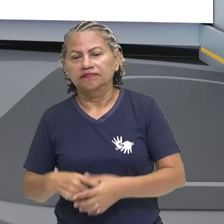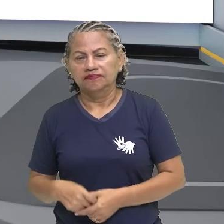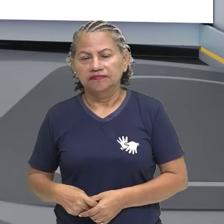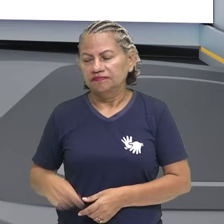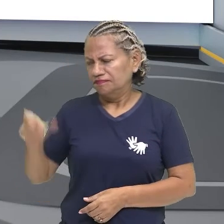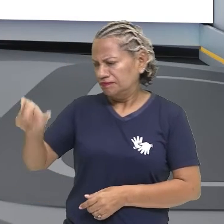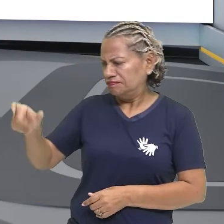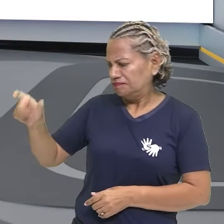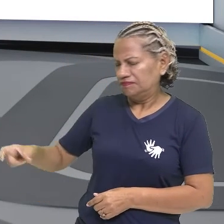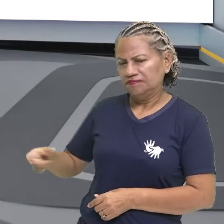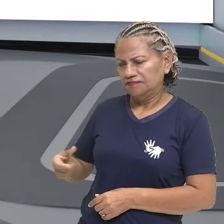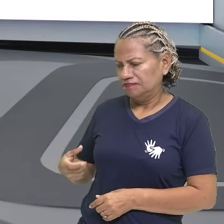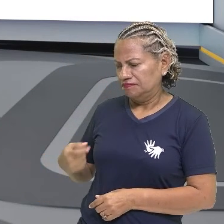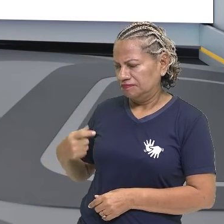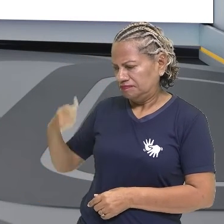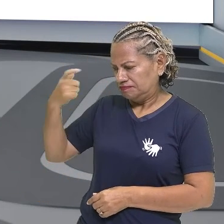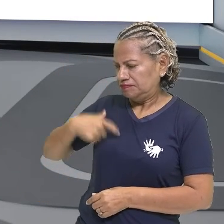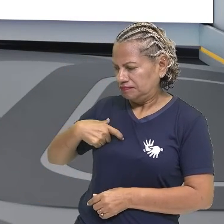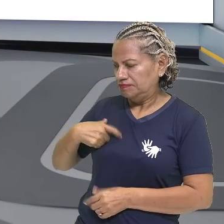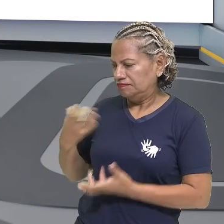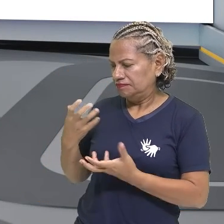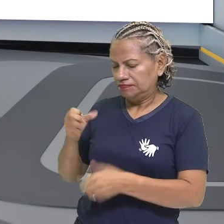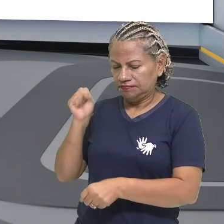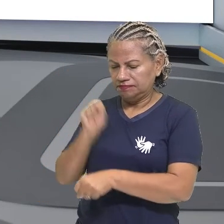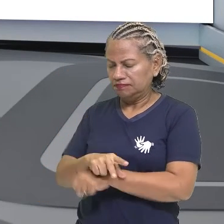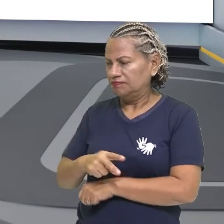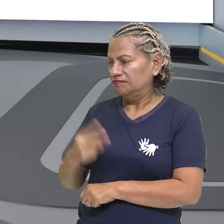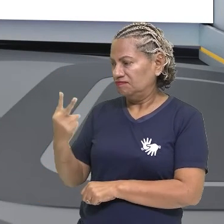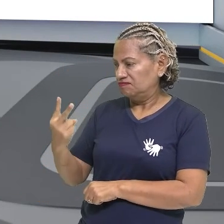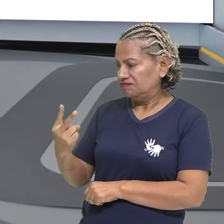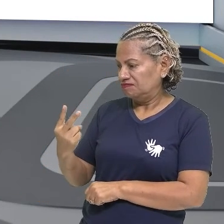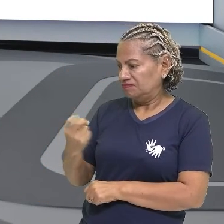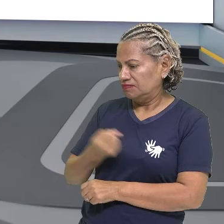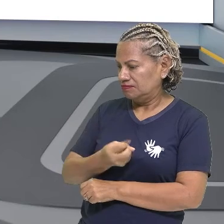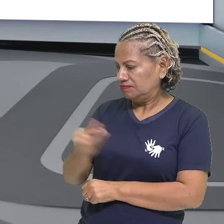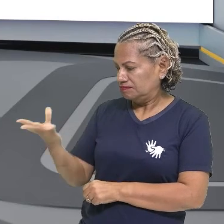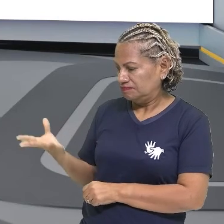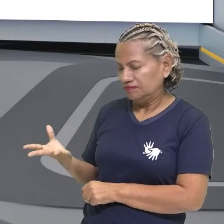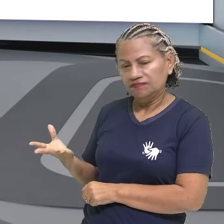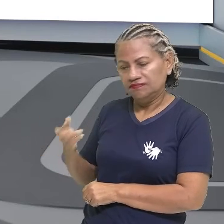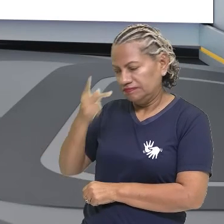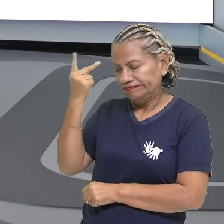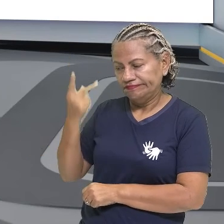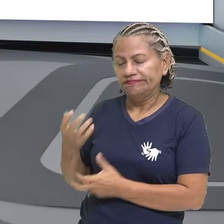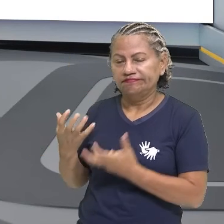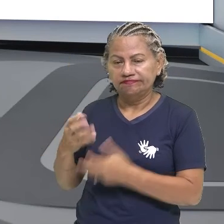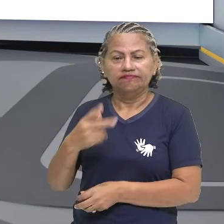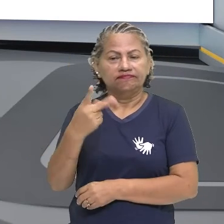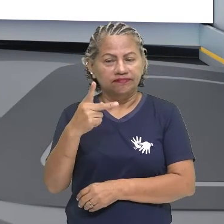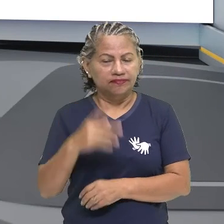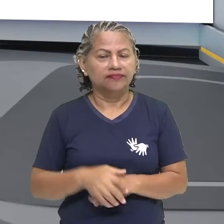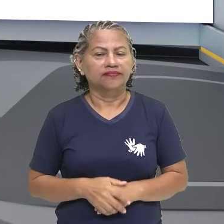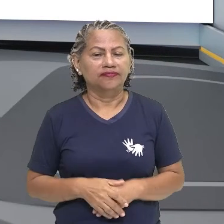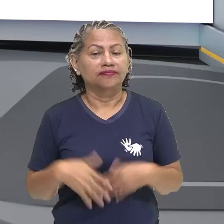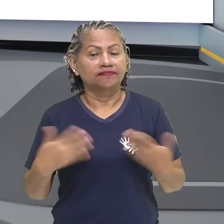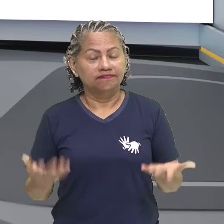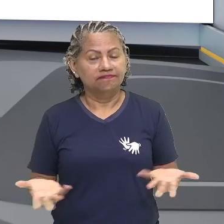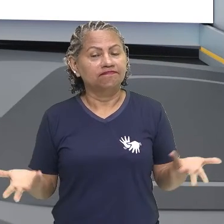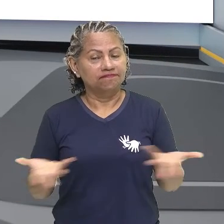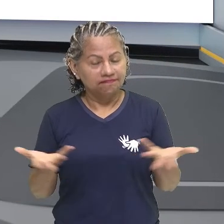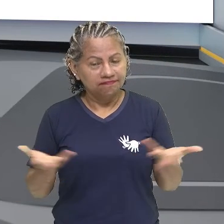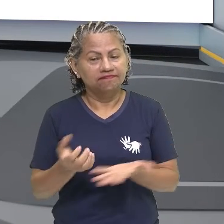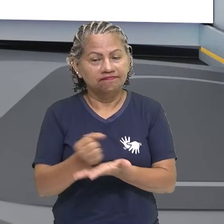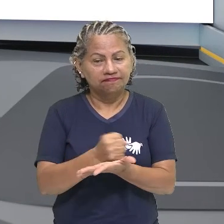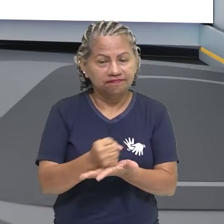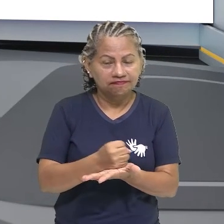para concorrer de repente a uma ou duas vagas. Então, por que as empresas não não adotaram logo a gamificação? É